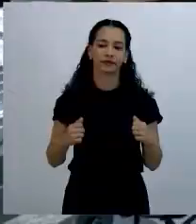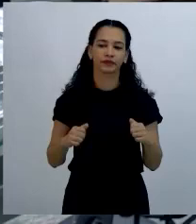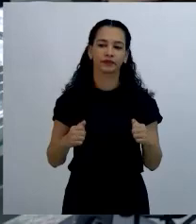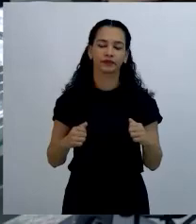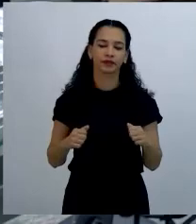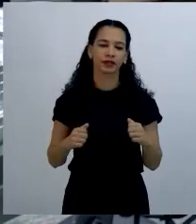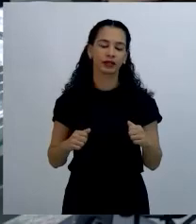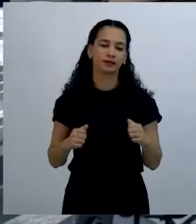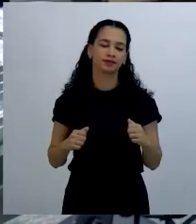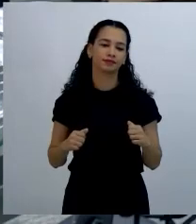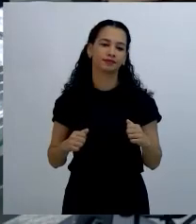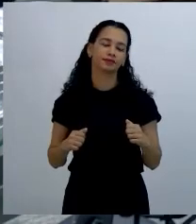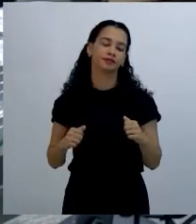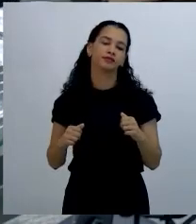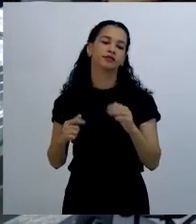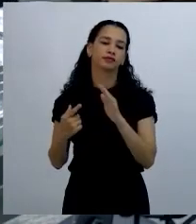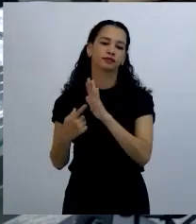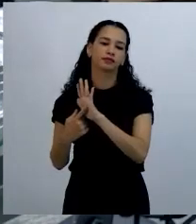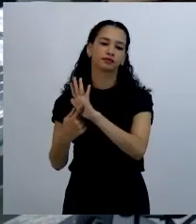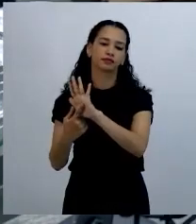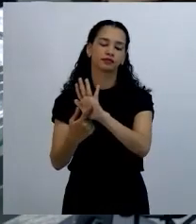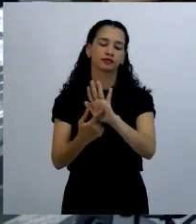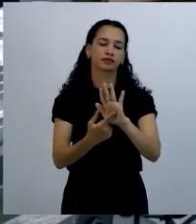Paulo vai dizer assim por favor